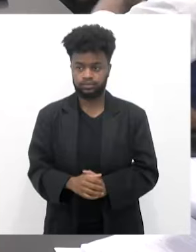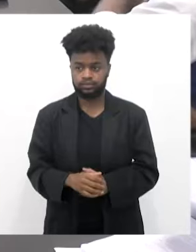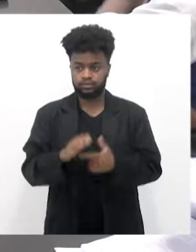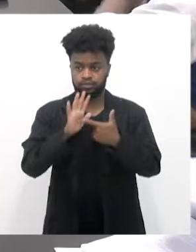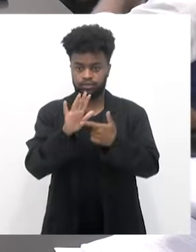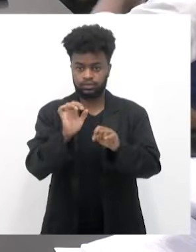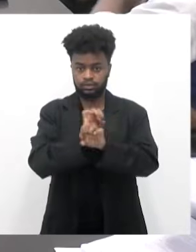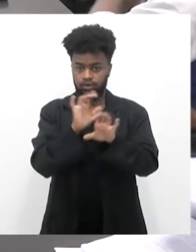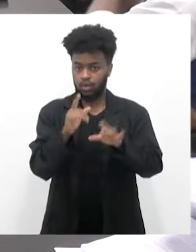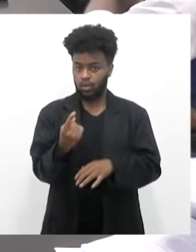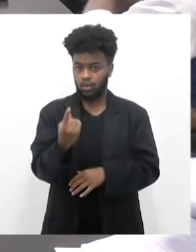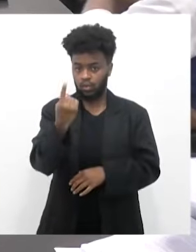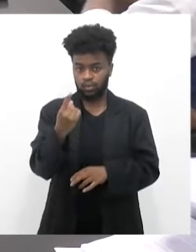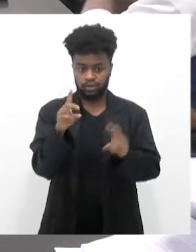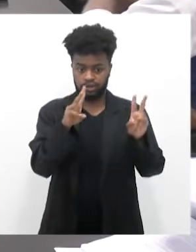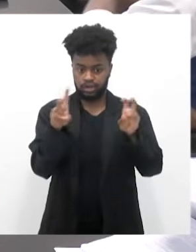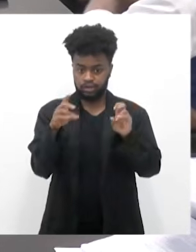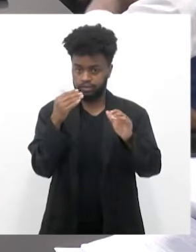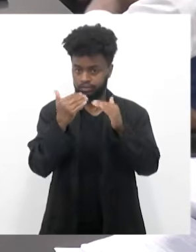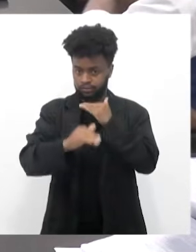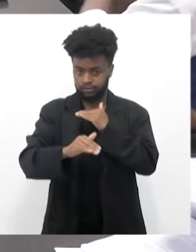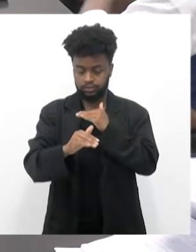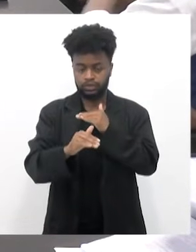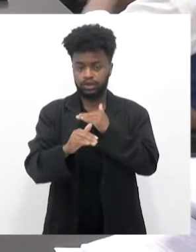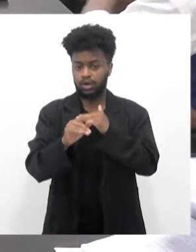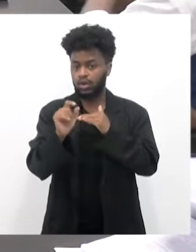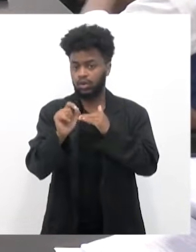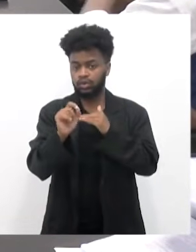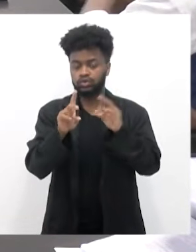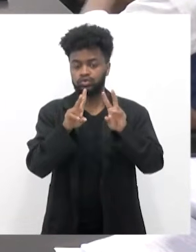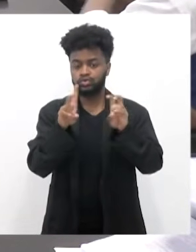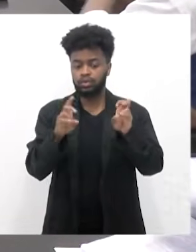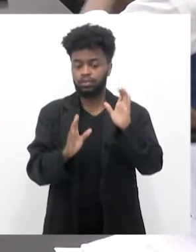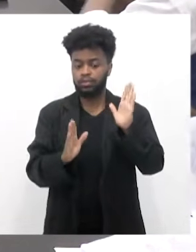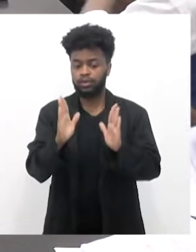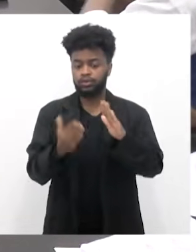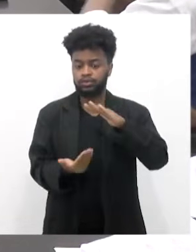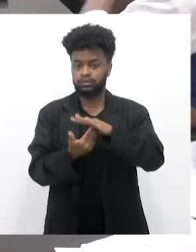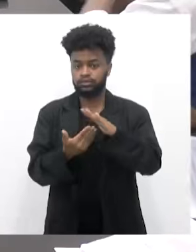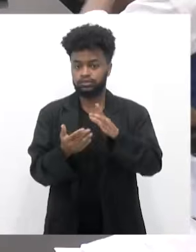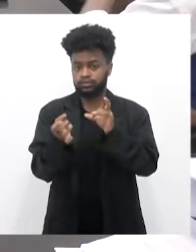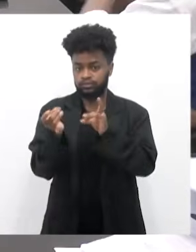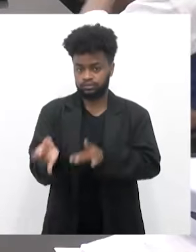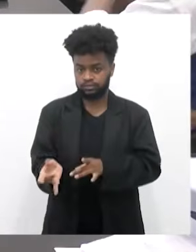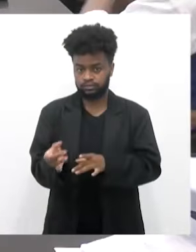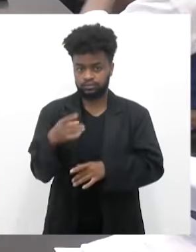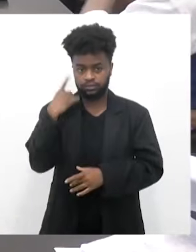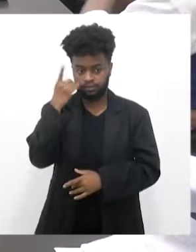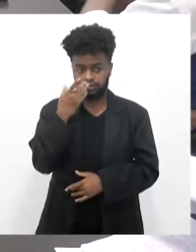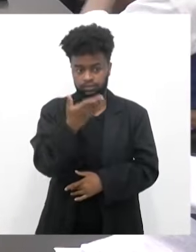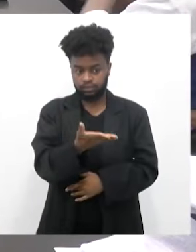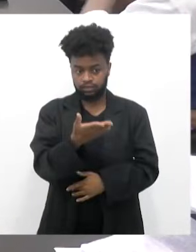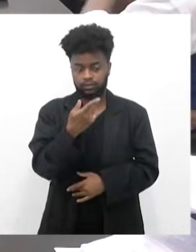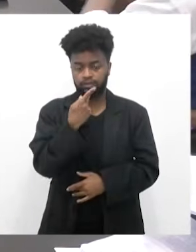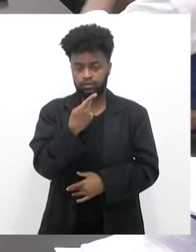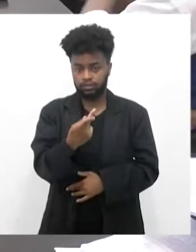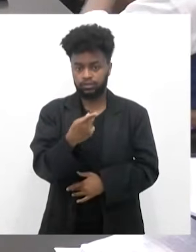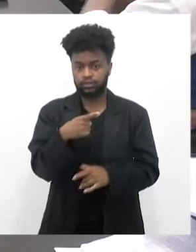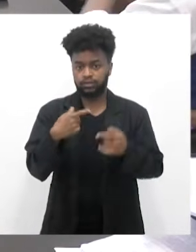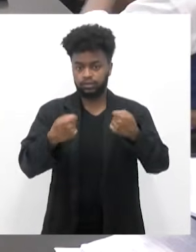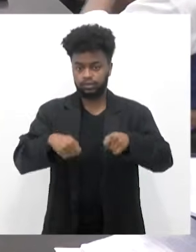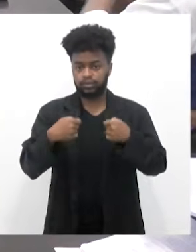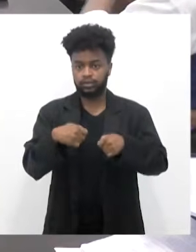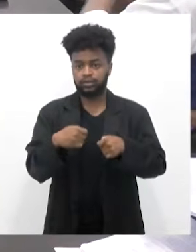claro que o único ponto de divergência do regramento é quanto ao prazo de incompatibilização. O deputado Luiz Paulo aduz que tem que